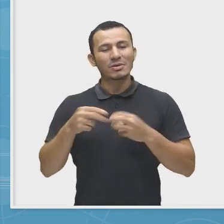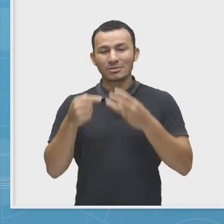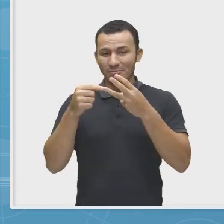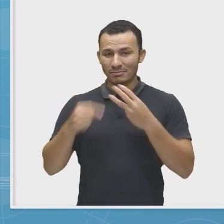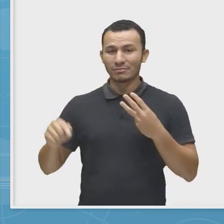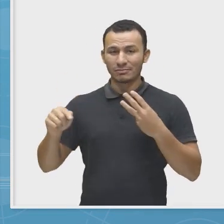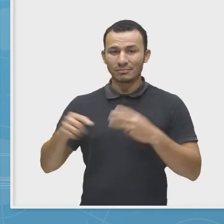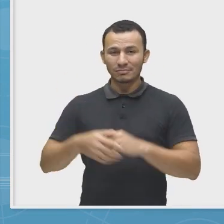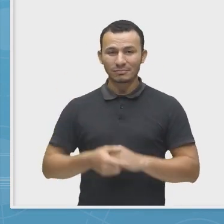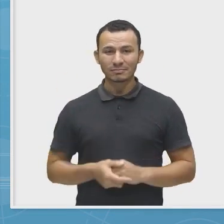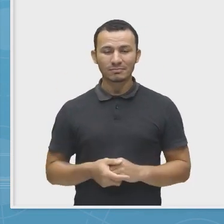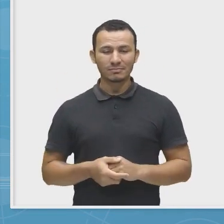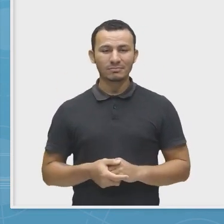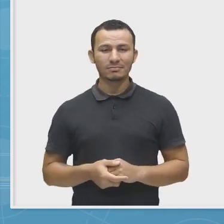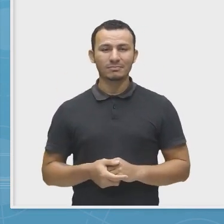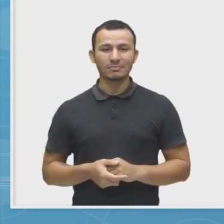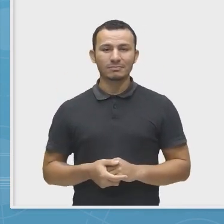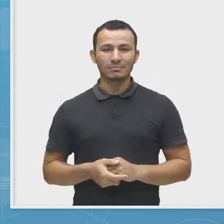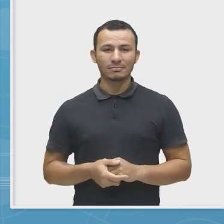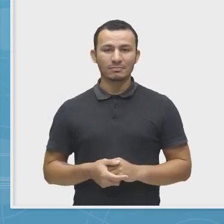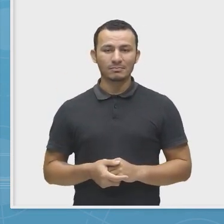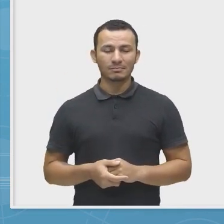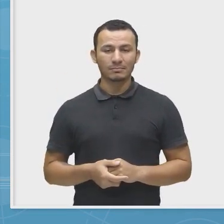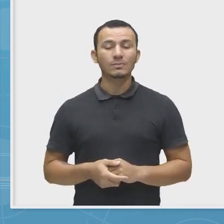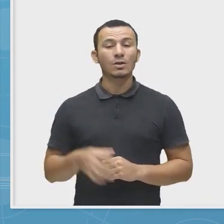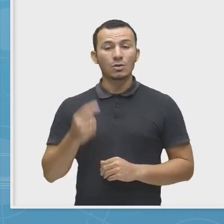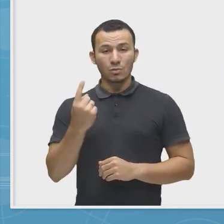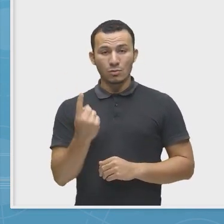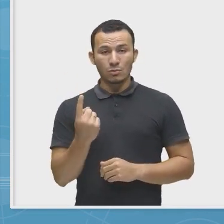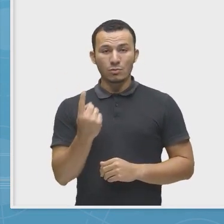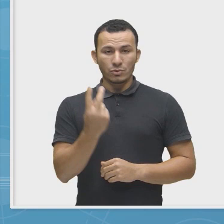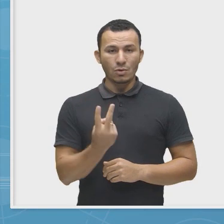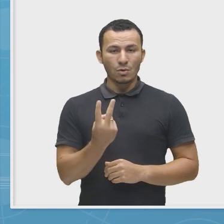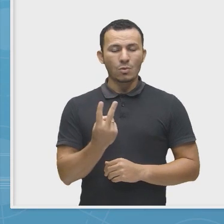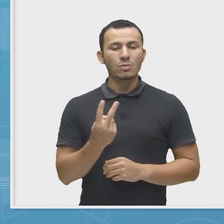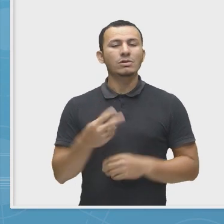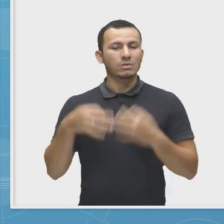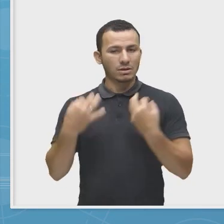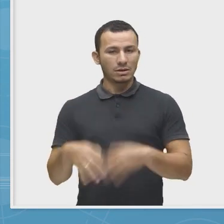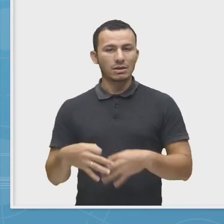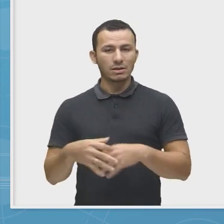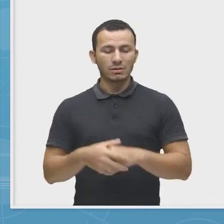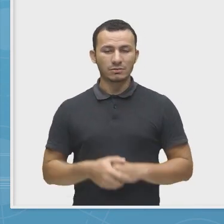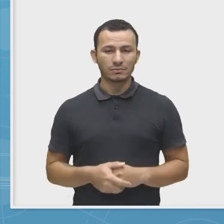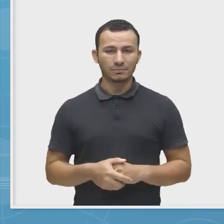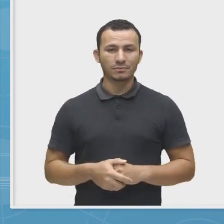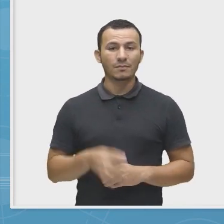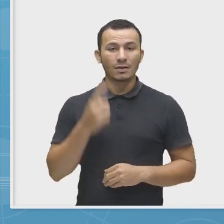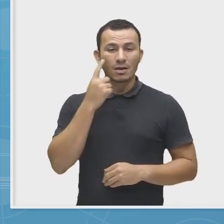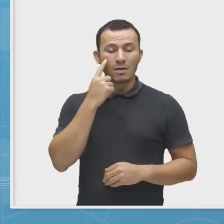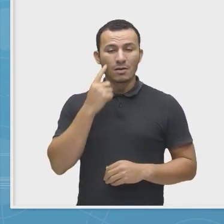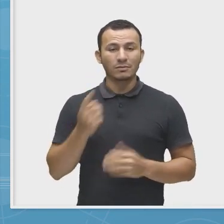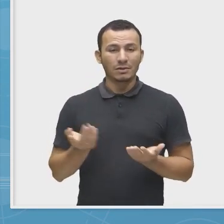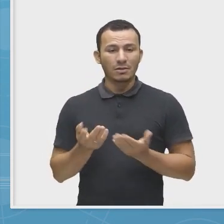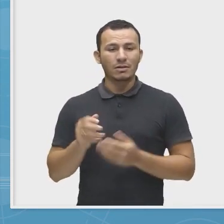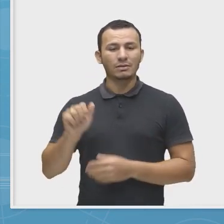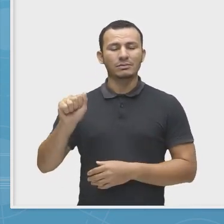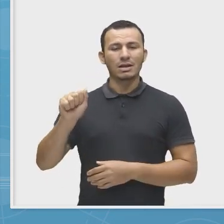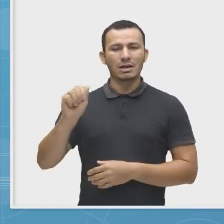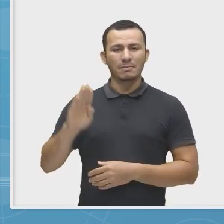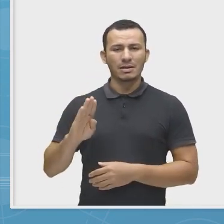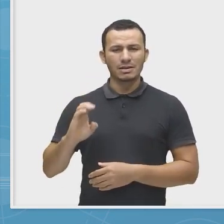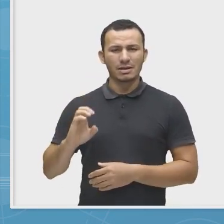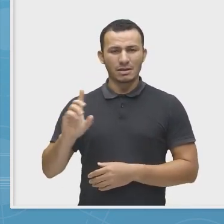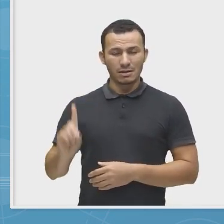tem a afirmativa 1 e 2 estão corretas. Então vamos lá para as alternativas. Observe que nesse